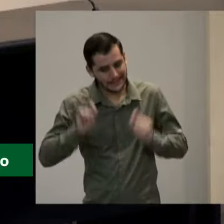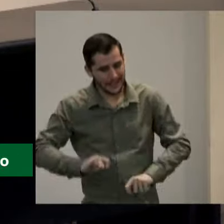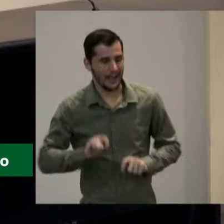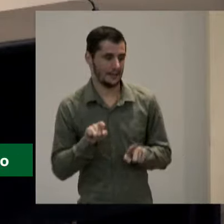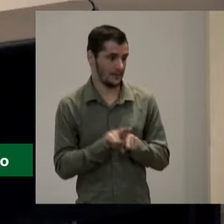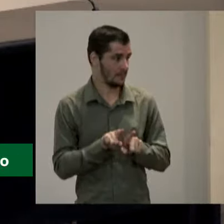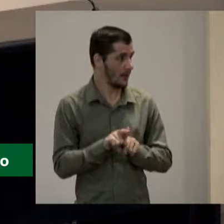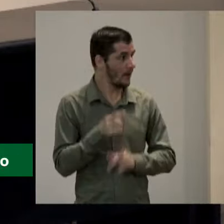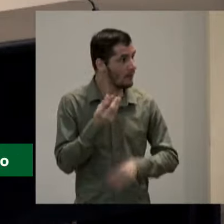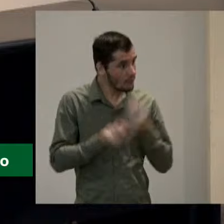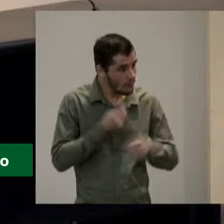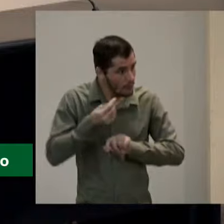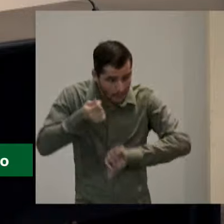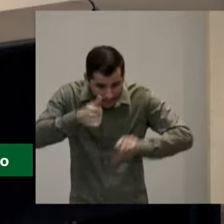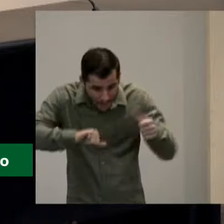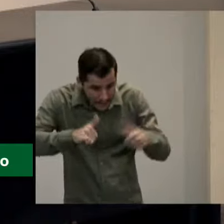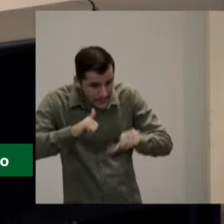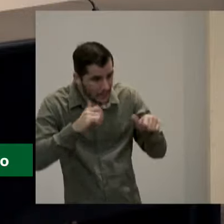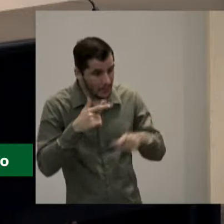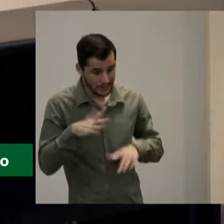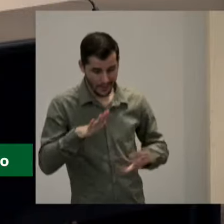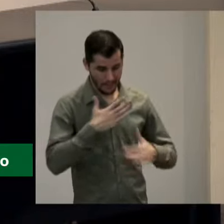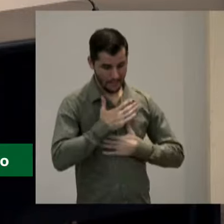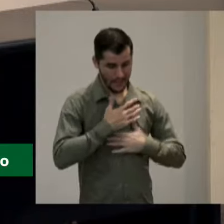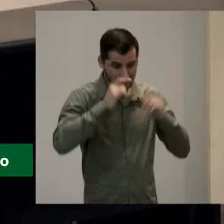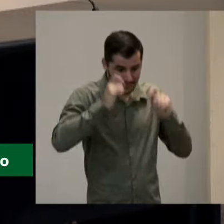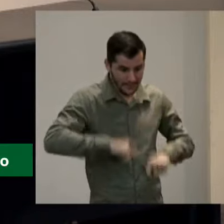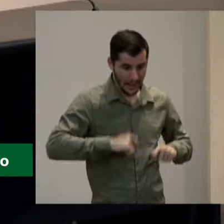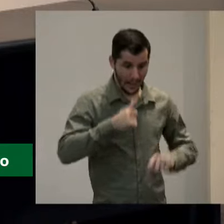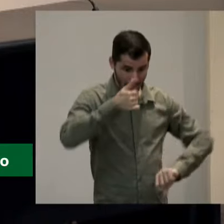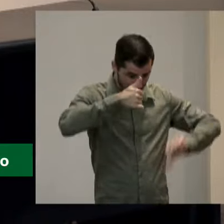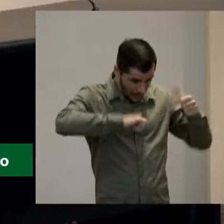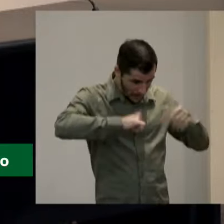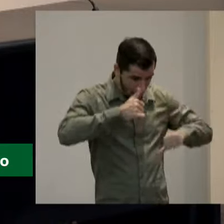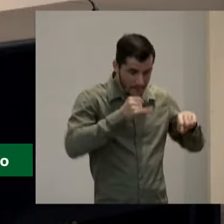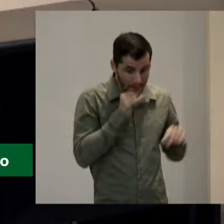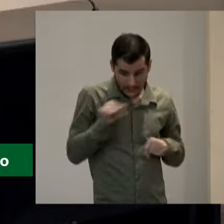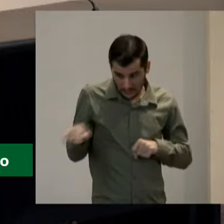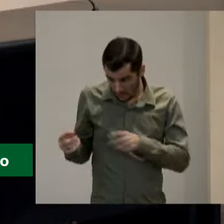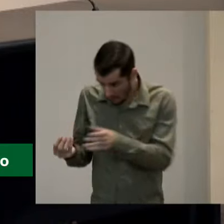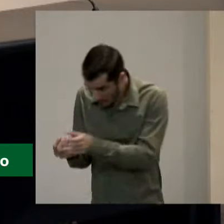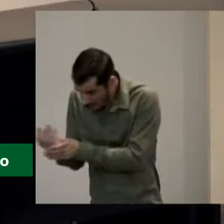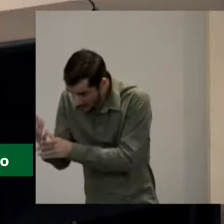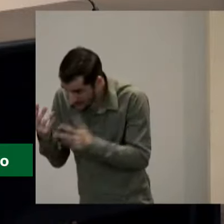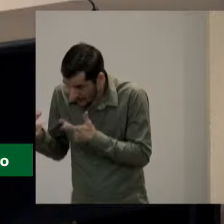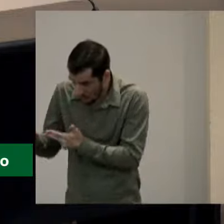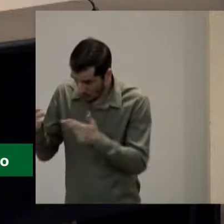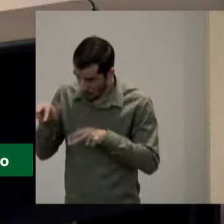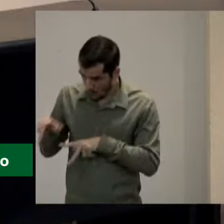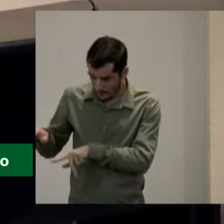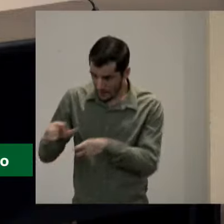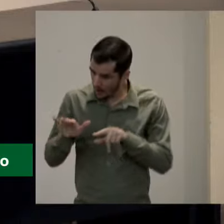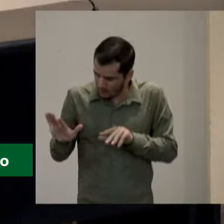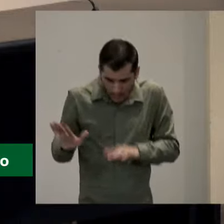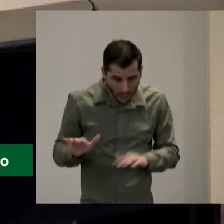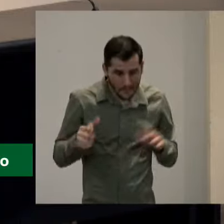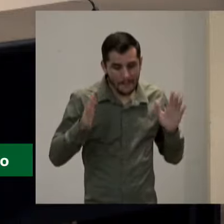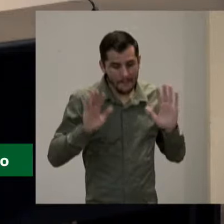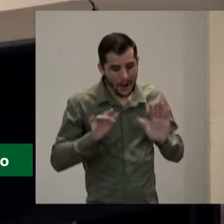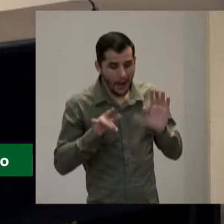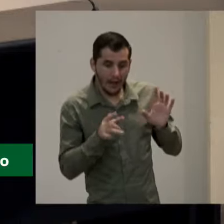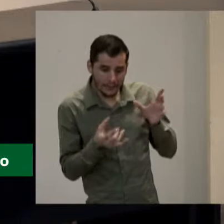Eu tenho que ser avaliado de acordo com as minhas condições. Eu não posso plantar da mesma forma que meus irmãos. Colhia, Sebastião? Colhia.